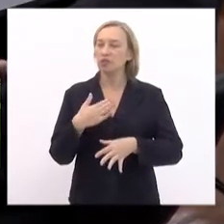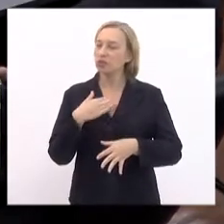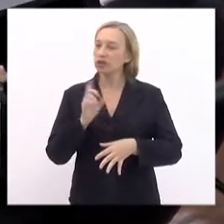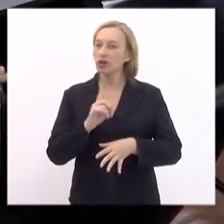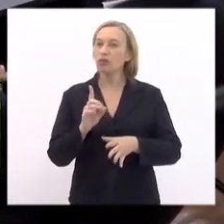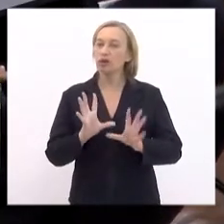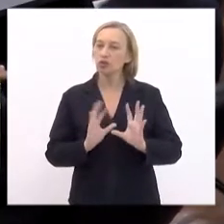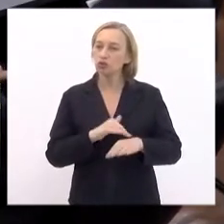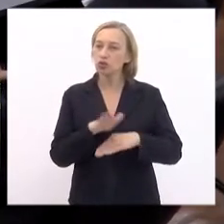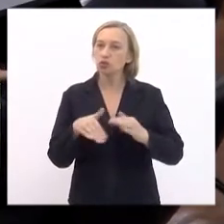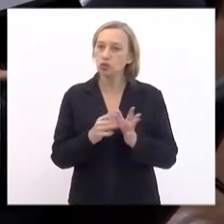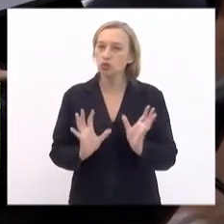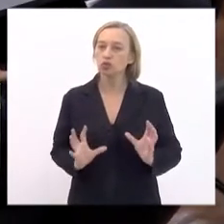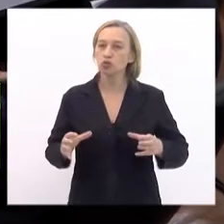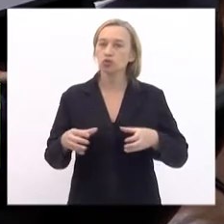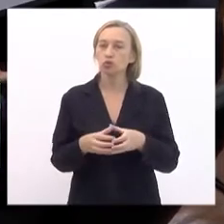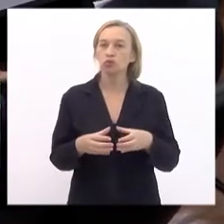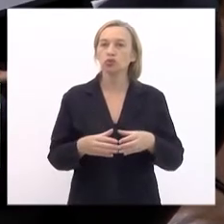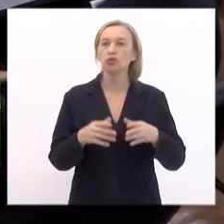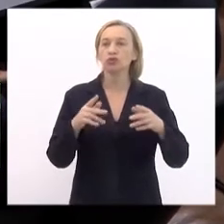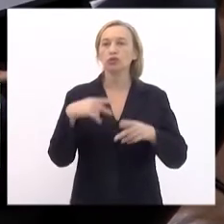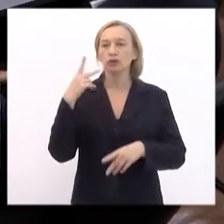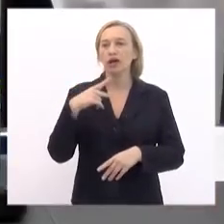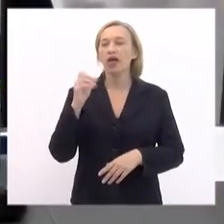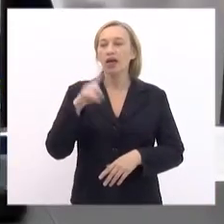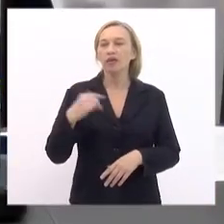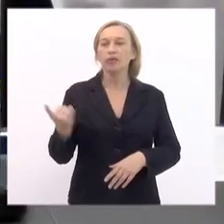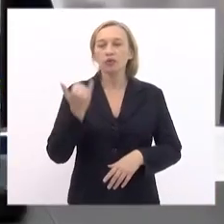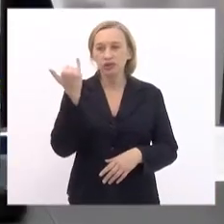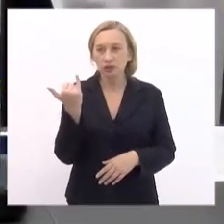frente parlamentar. É muito importante os temas